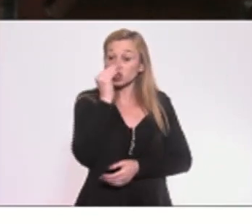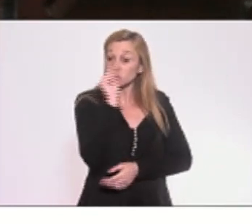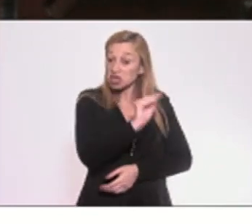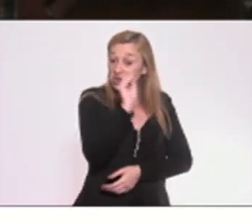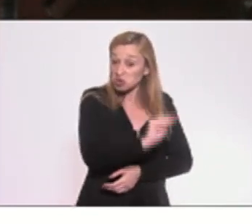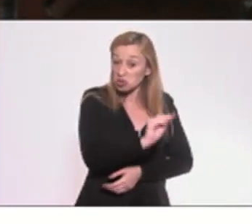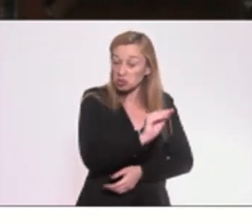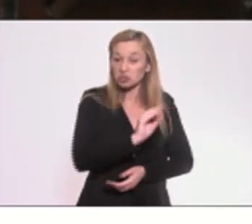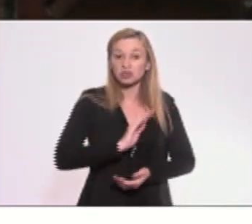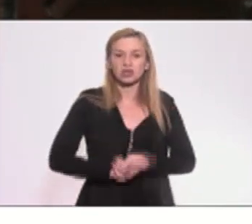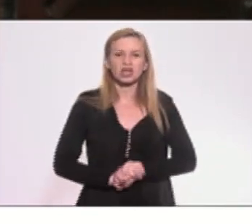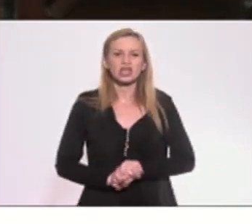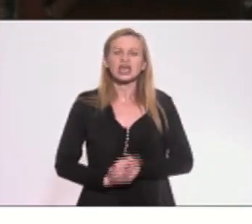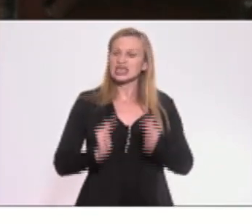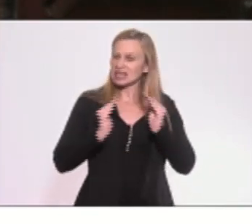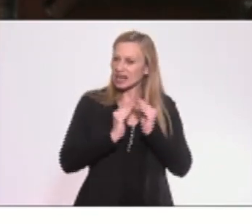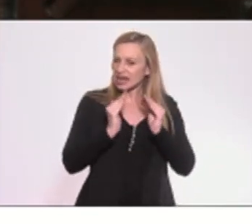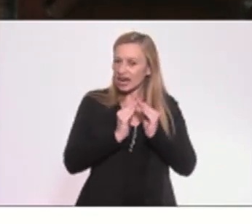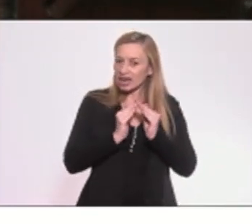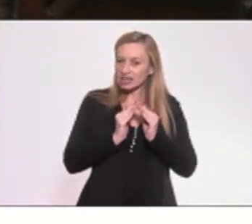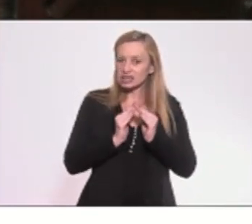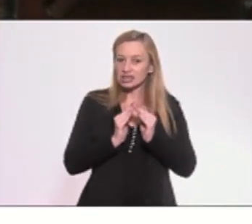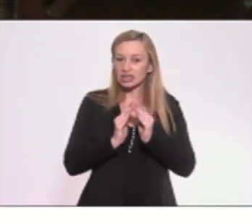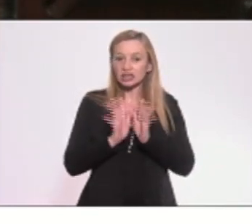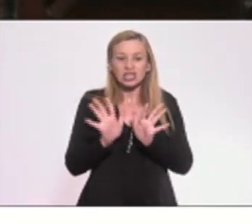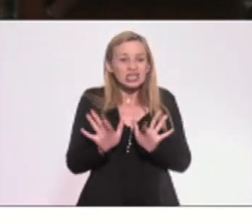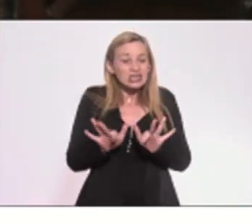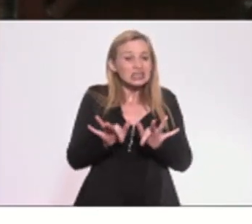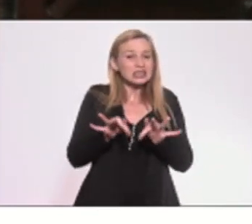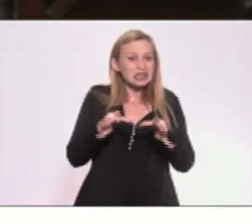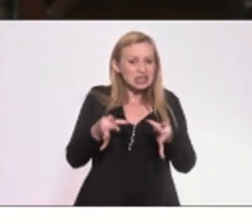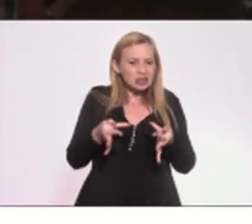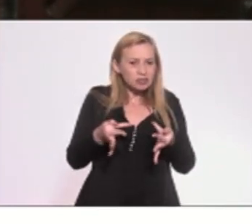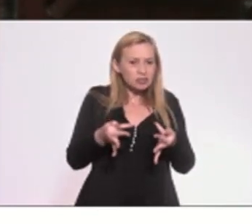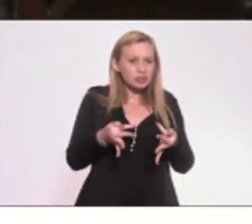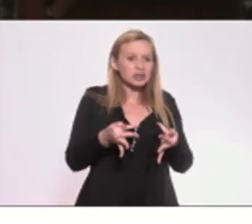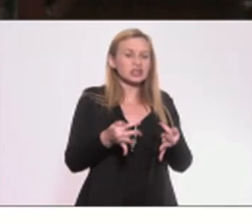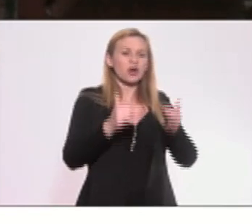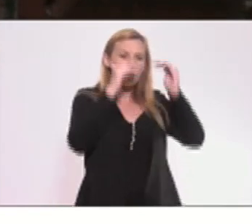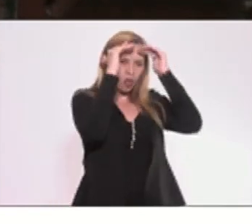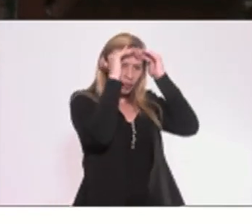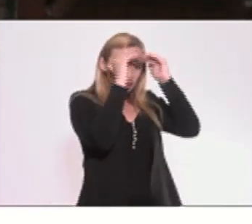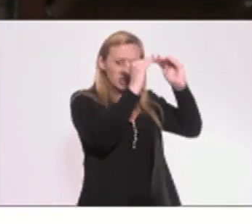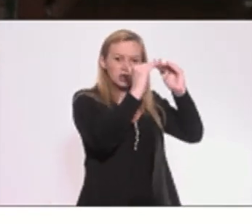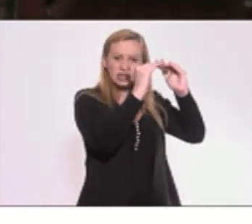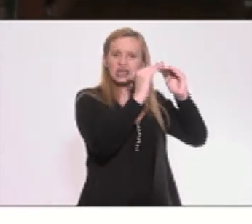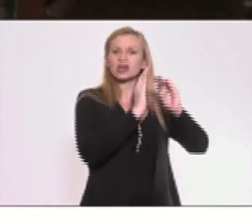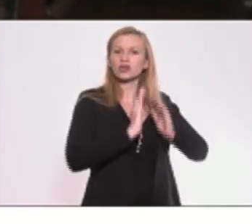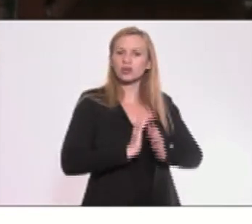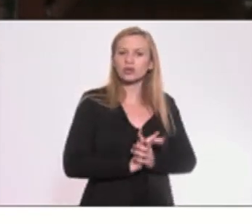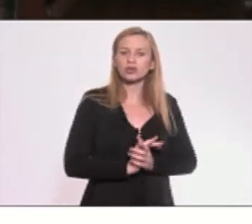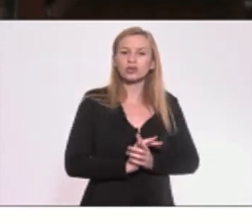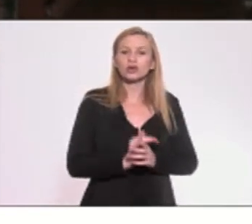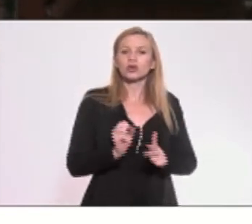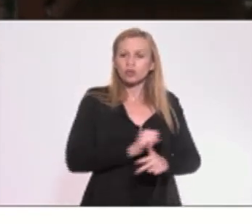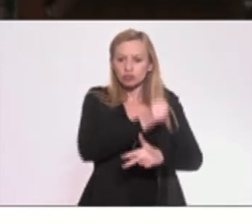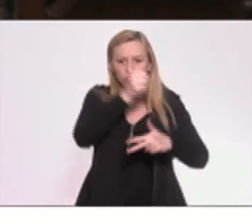completamente. E essa casa, de uma forma muito respeitosa, obedecendo o princípio da separação dos